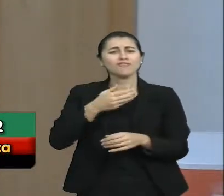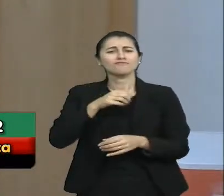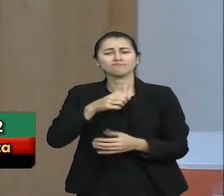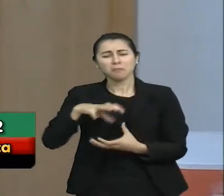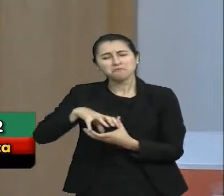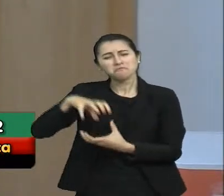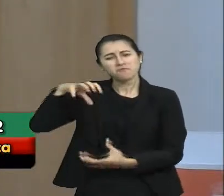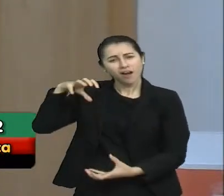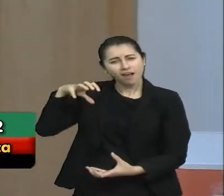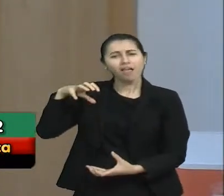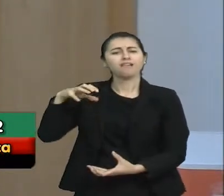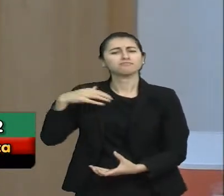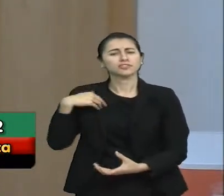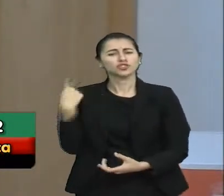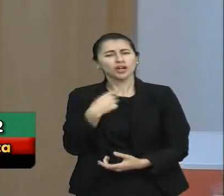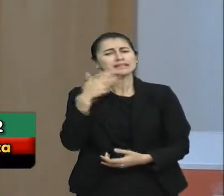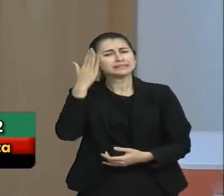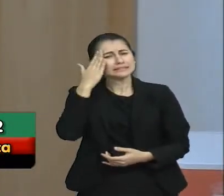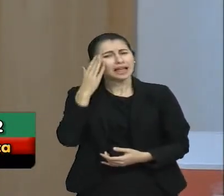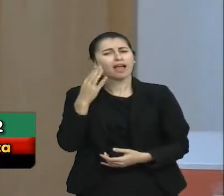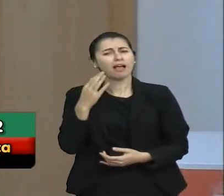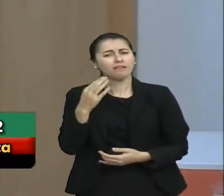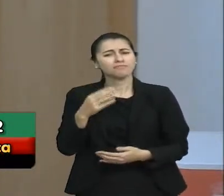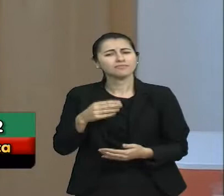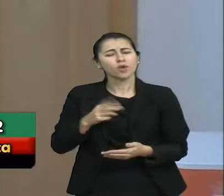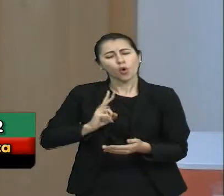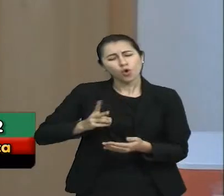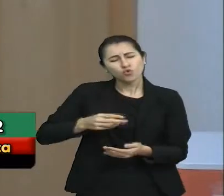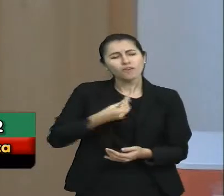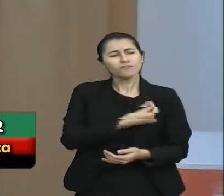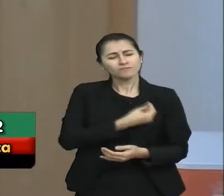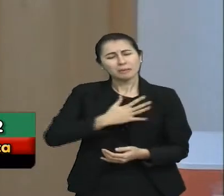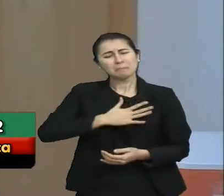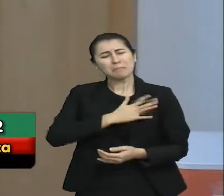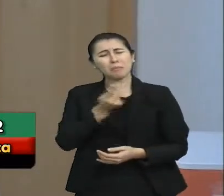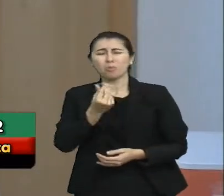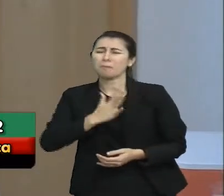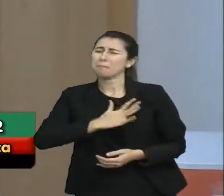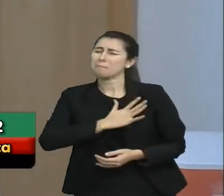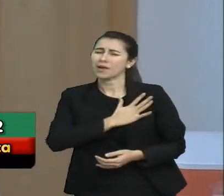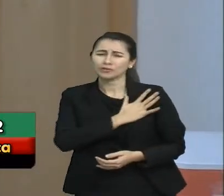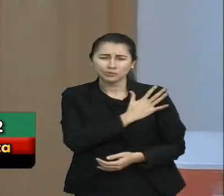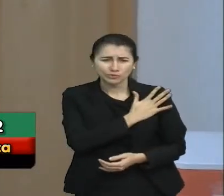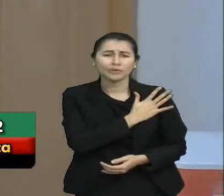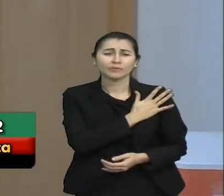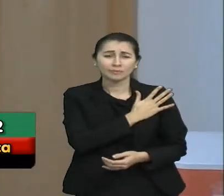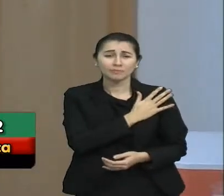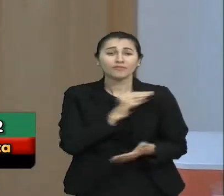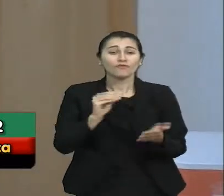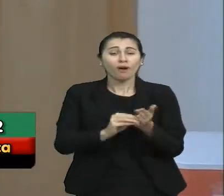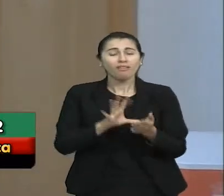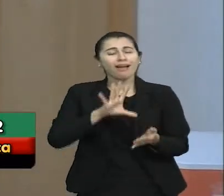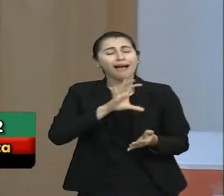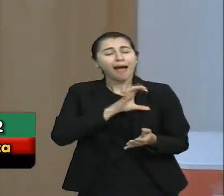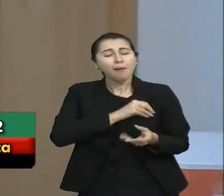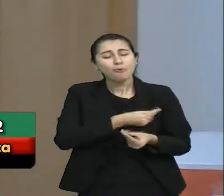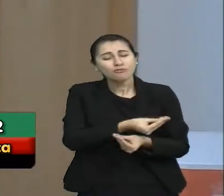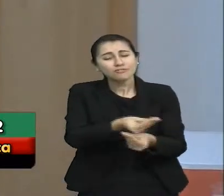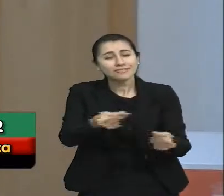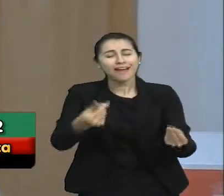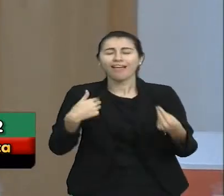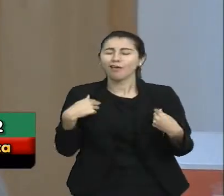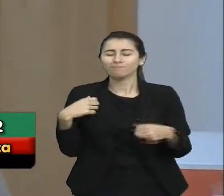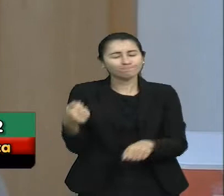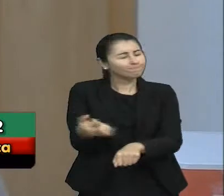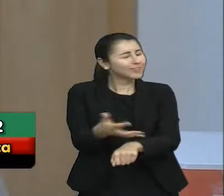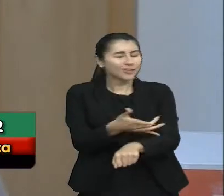de uma sociedade que tem tanto preconceito e existe tanto amor a dar. É por isso que nós estamos aqui. Eu estou bem emocionada,